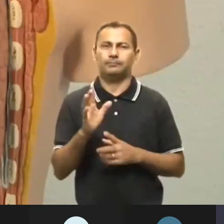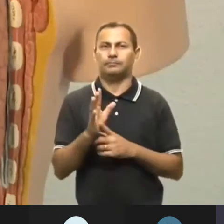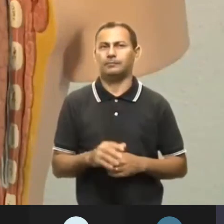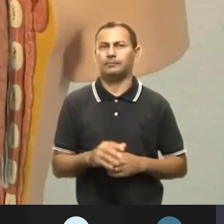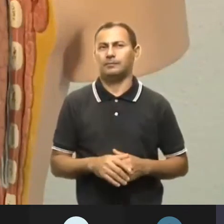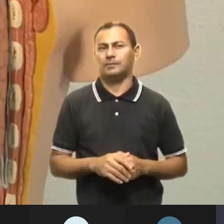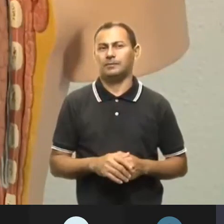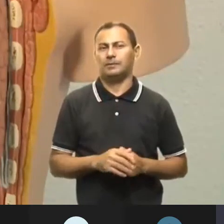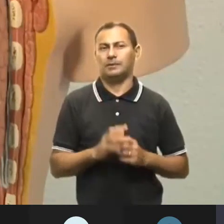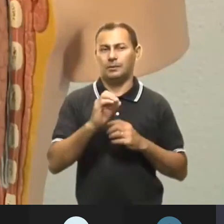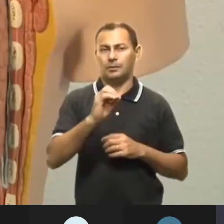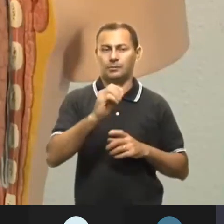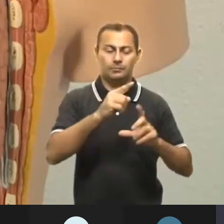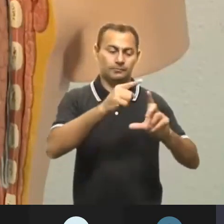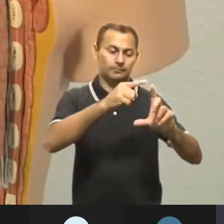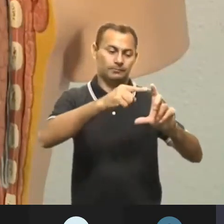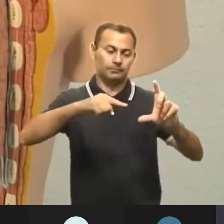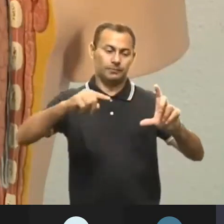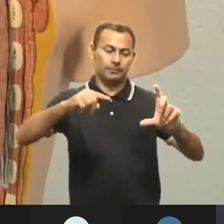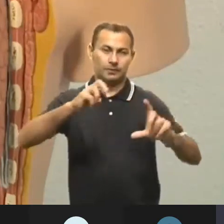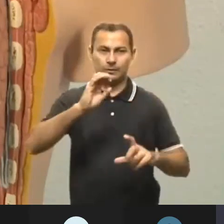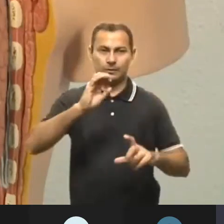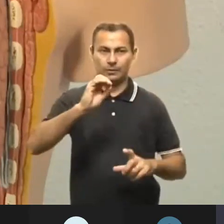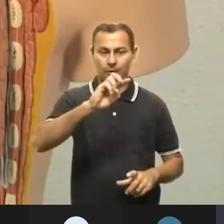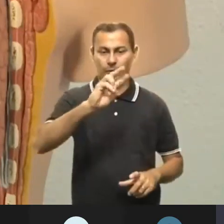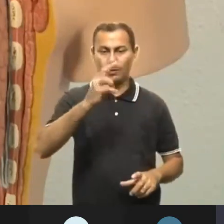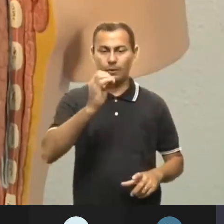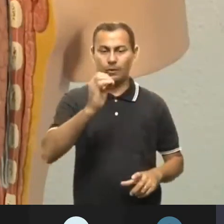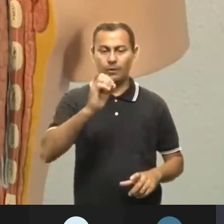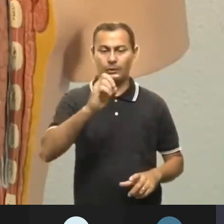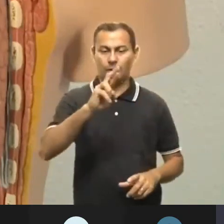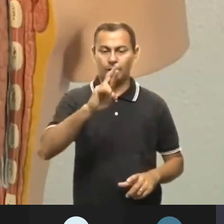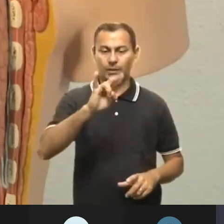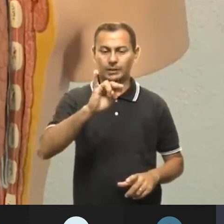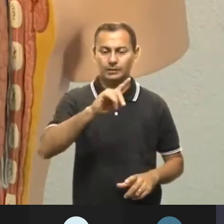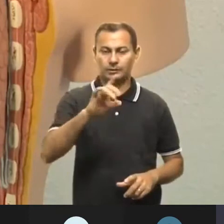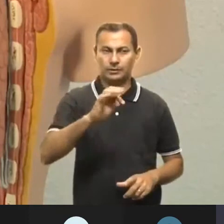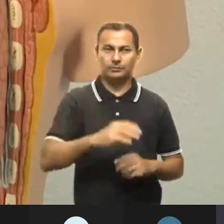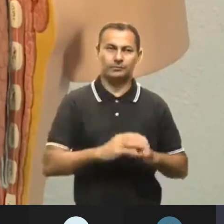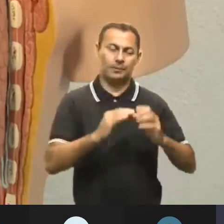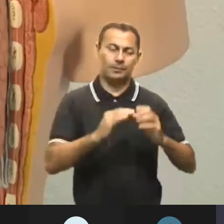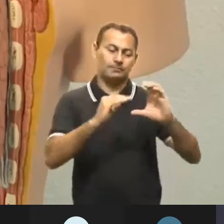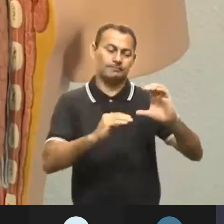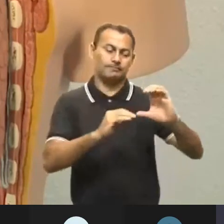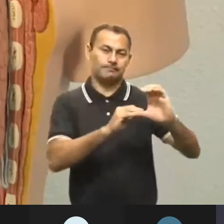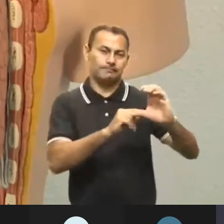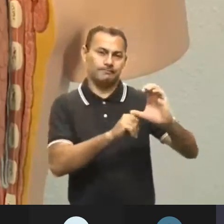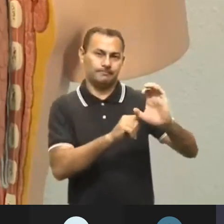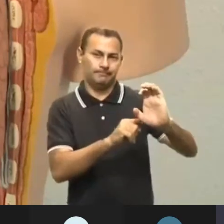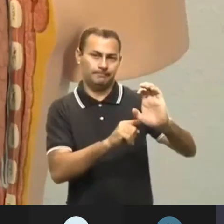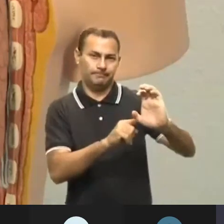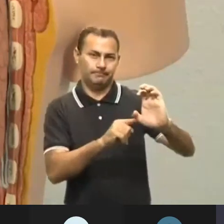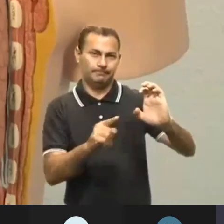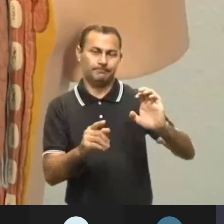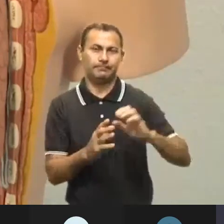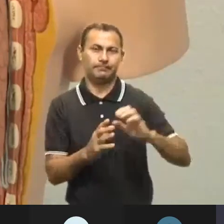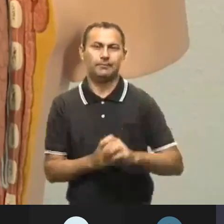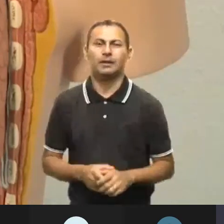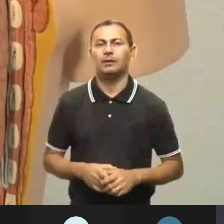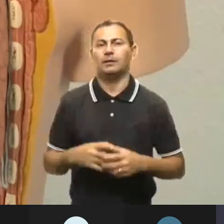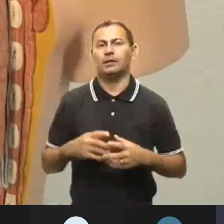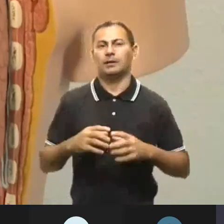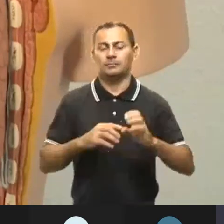aí a fissura horizontal do pulmão direito. Aí embaixo, né, essa estrutura bem embaixo do pulmão, onde ele está apoiado aí,